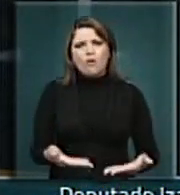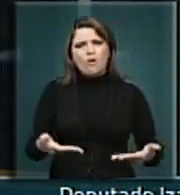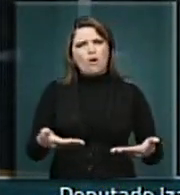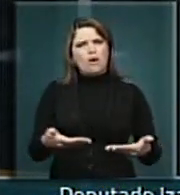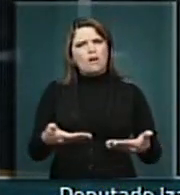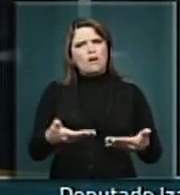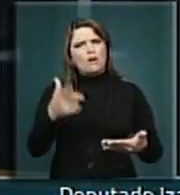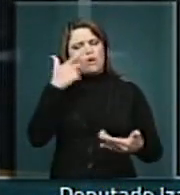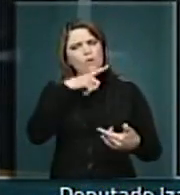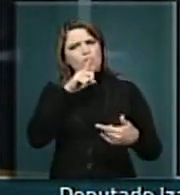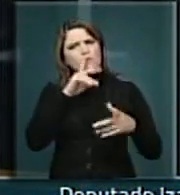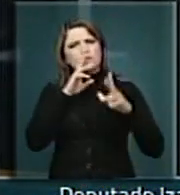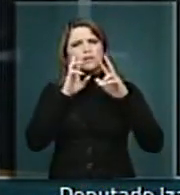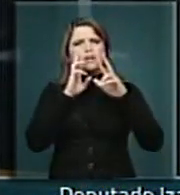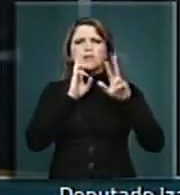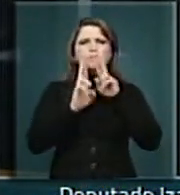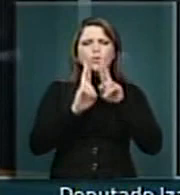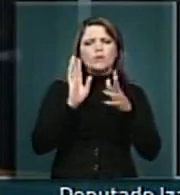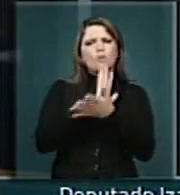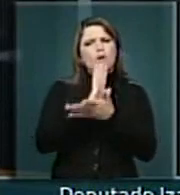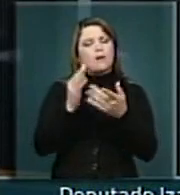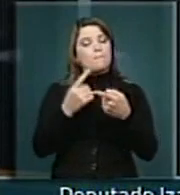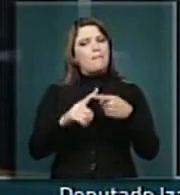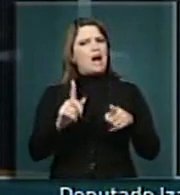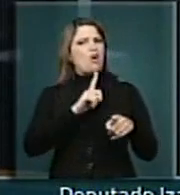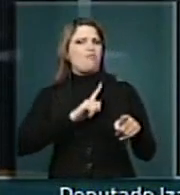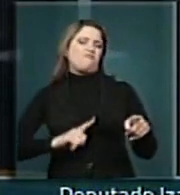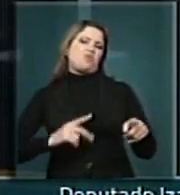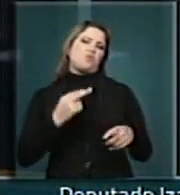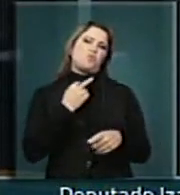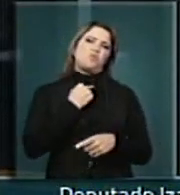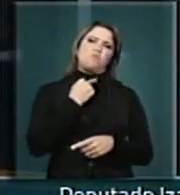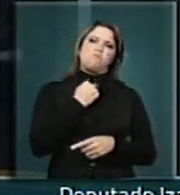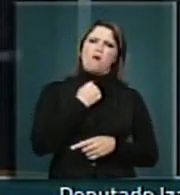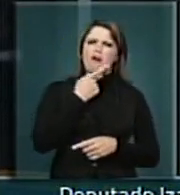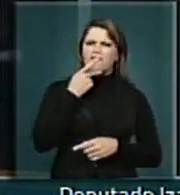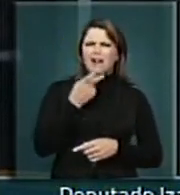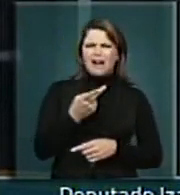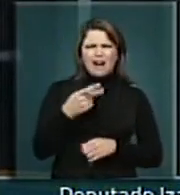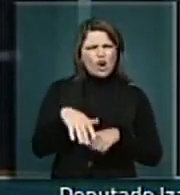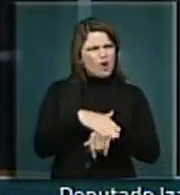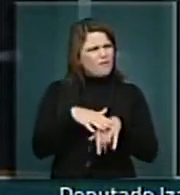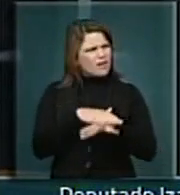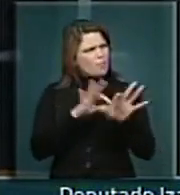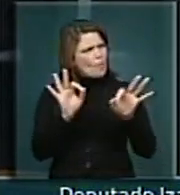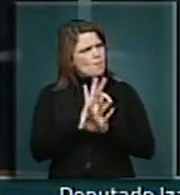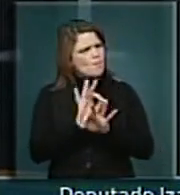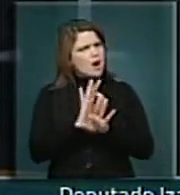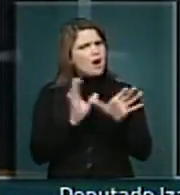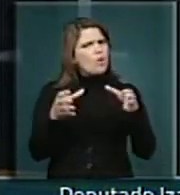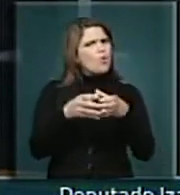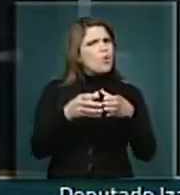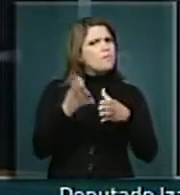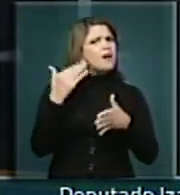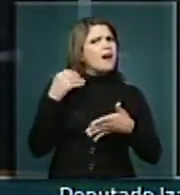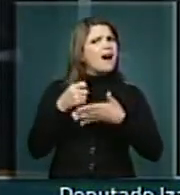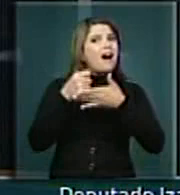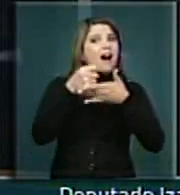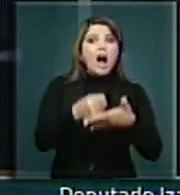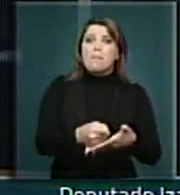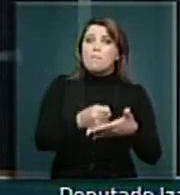agora atendê-los. Mas o governador não pode deixar de conversar com uma categoria que o